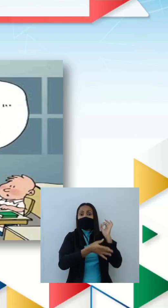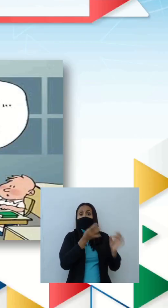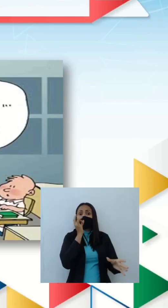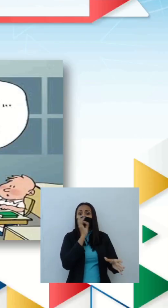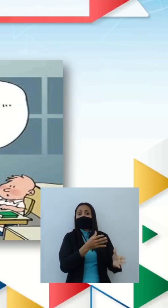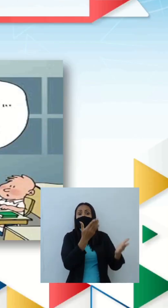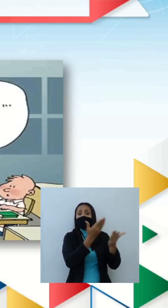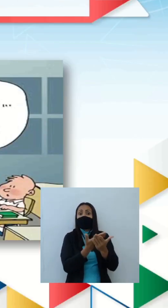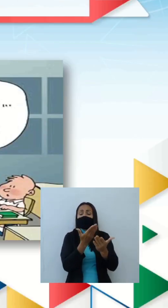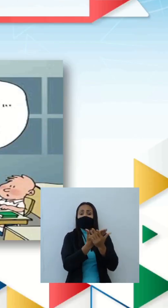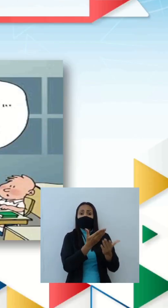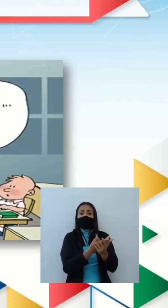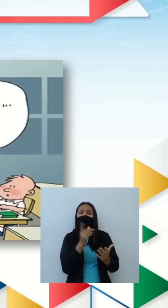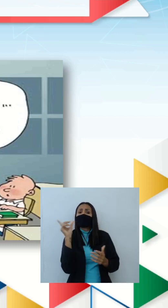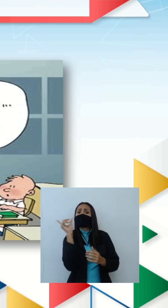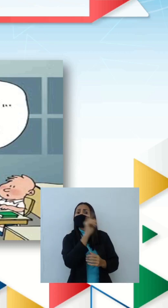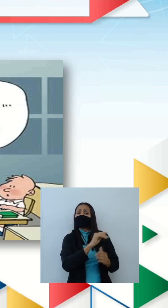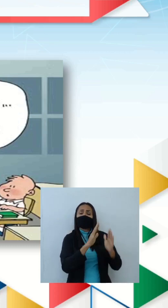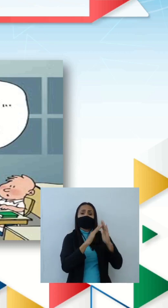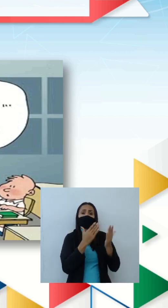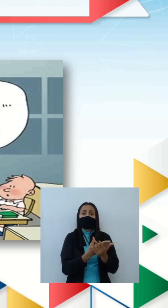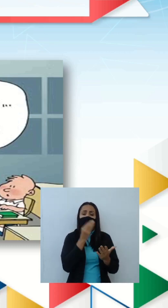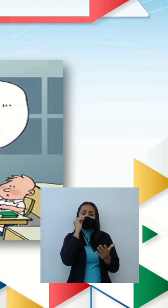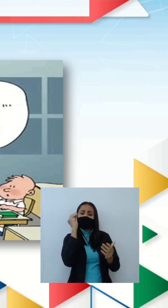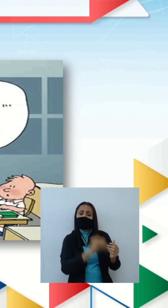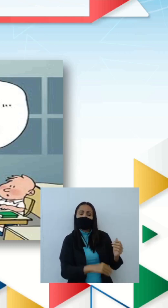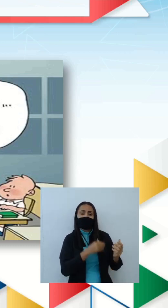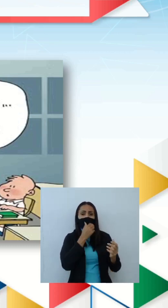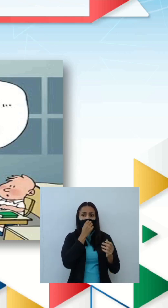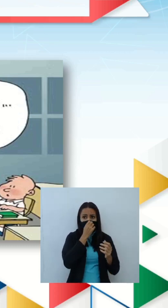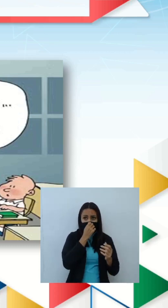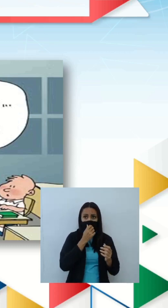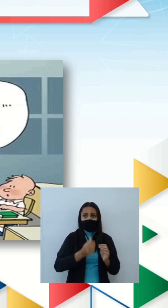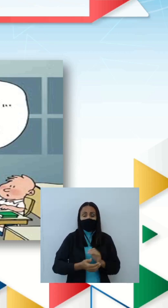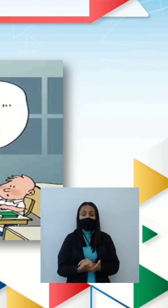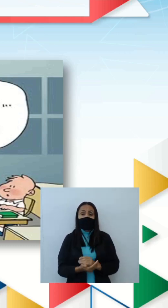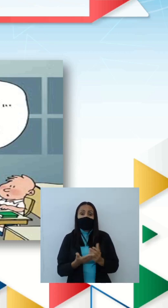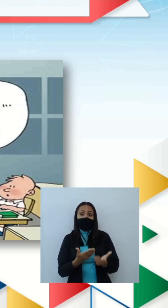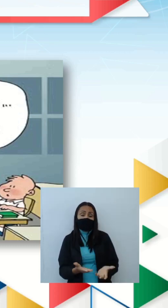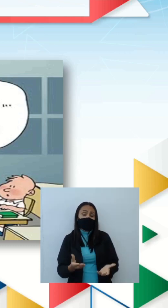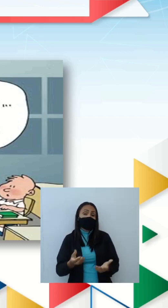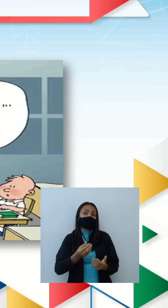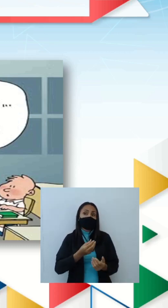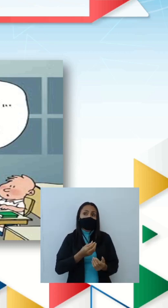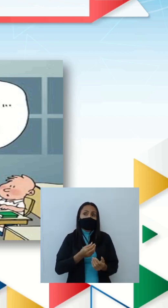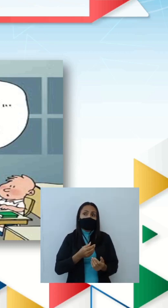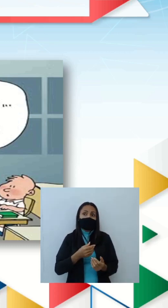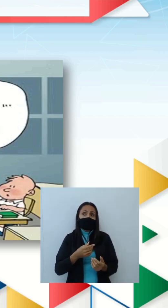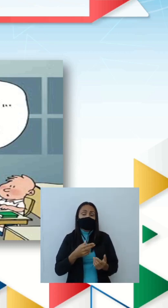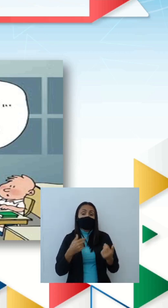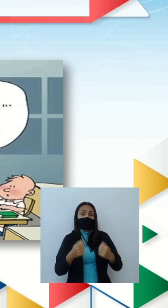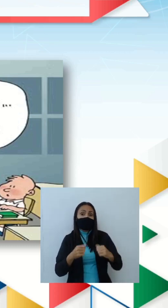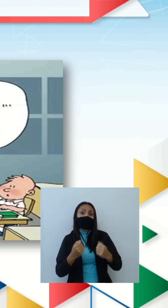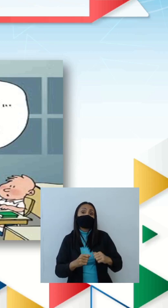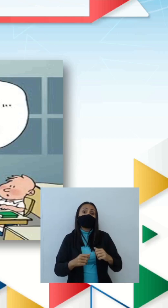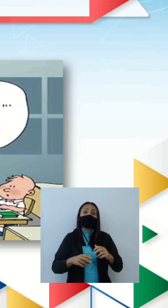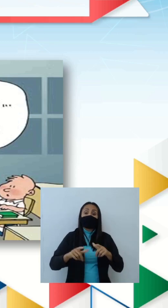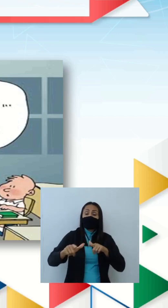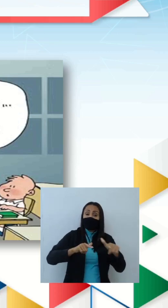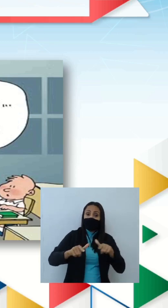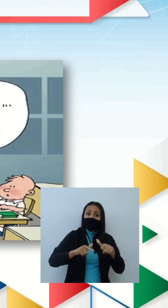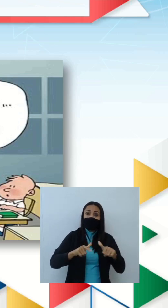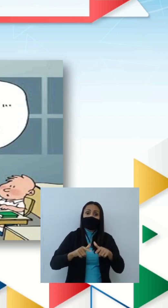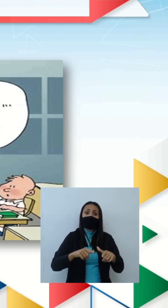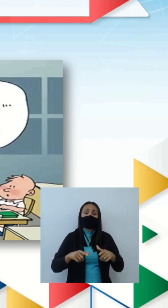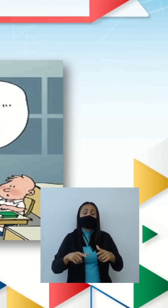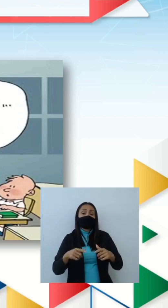não concluir o ensino médio, haverá alguns problemas, alguns perrengues no meio da vida, porque vai precisar trabalhar, vai precisar